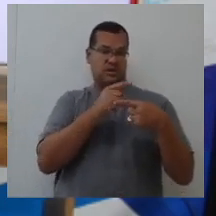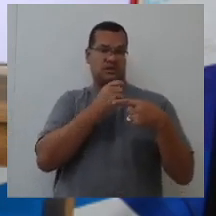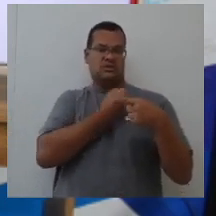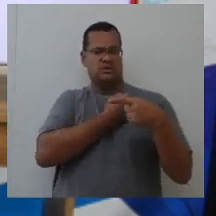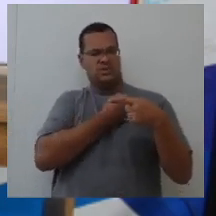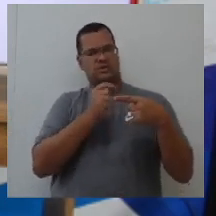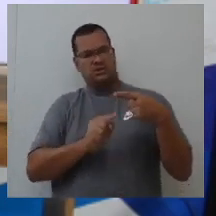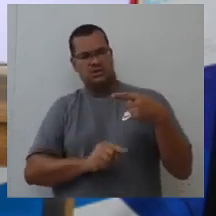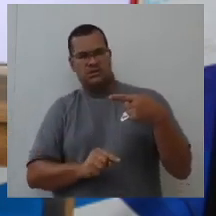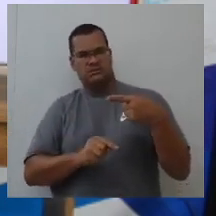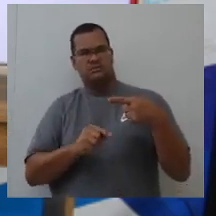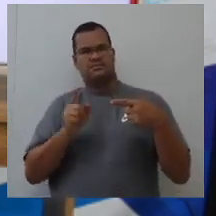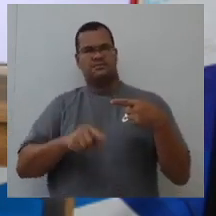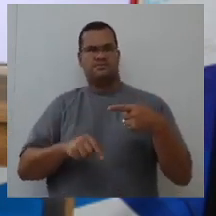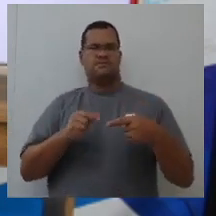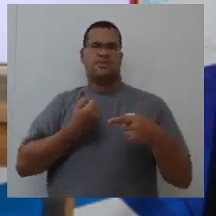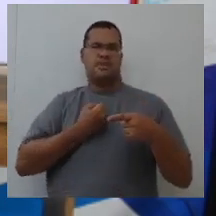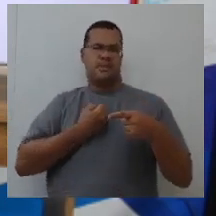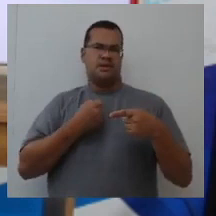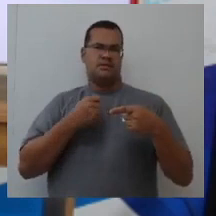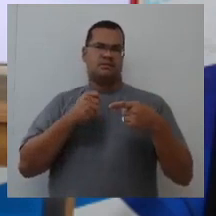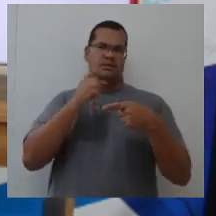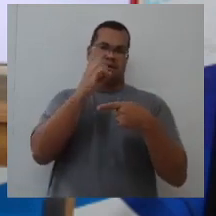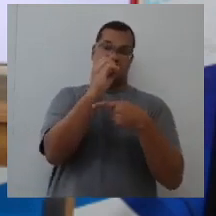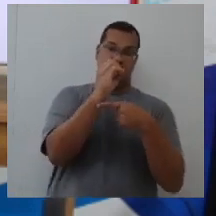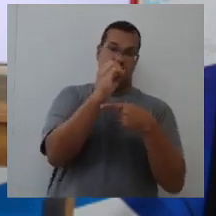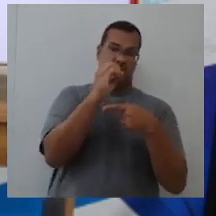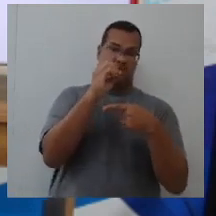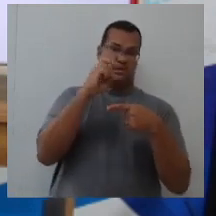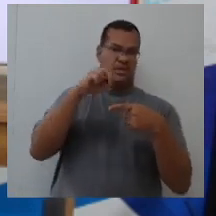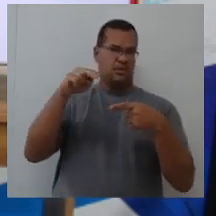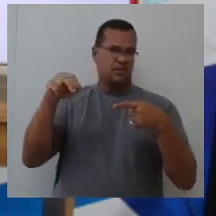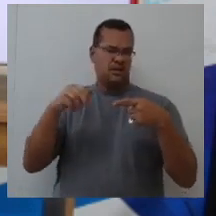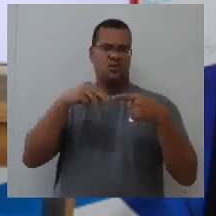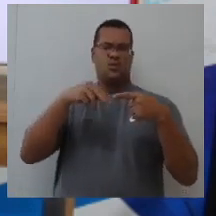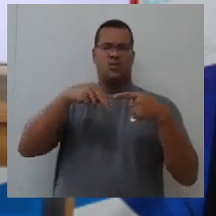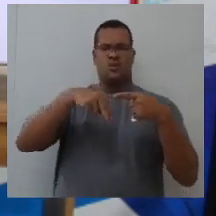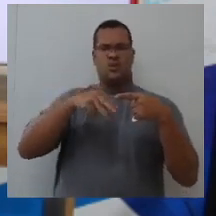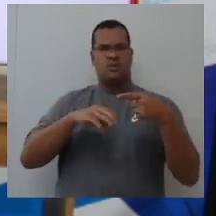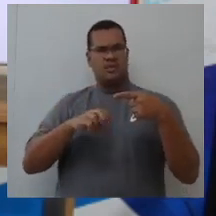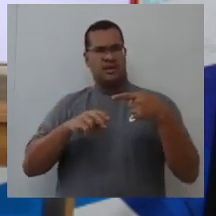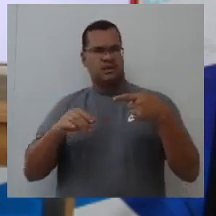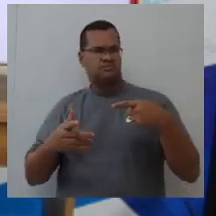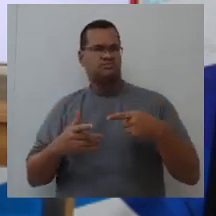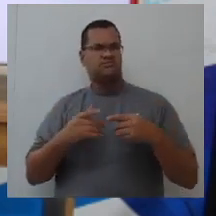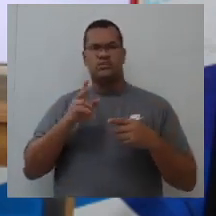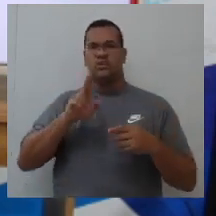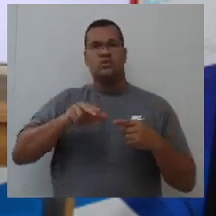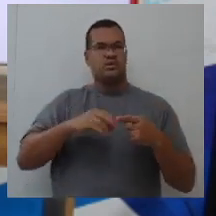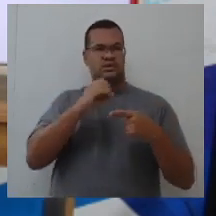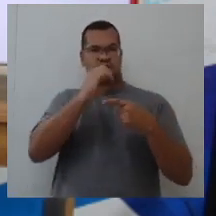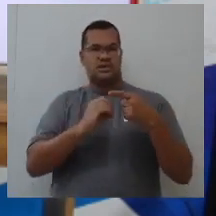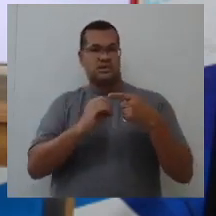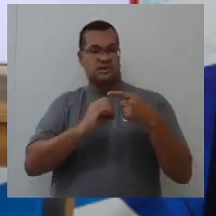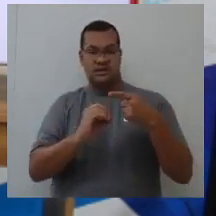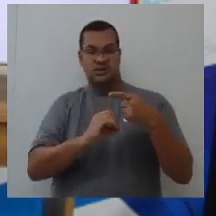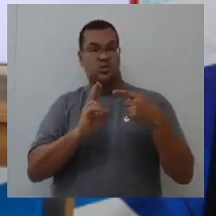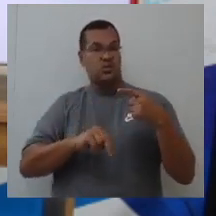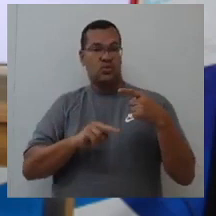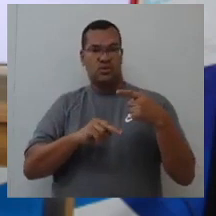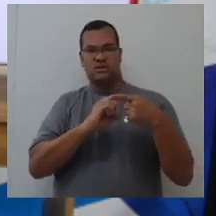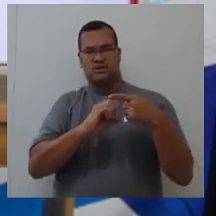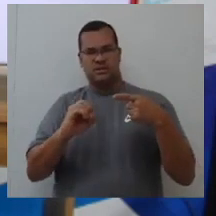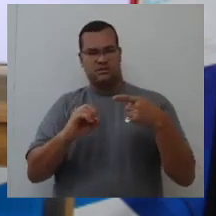de baixo, denominador, numerador em cima, denominador embaixo, nunca pode ser zero, tá joia? Então, esses números são